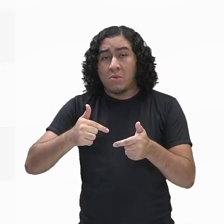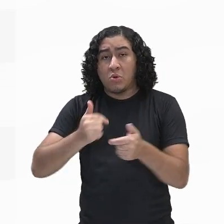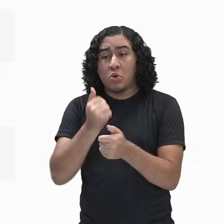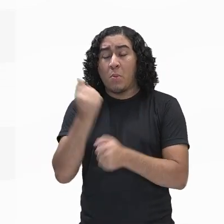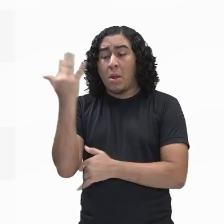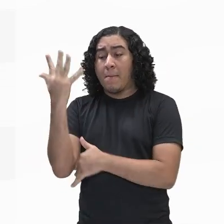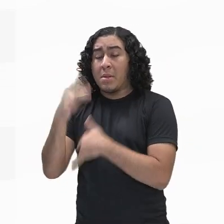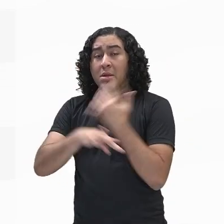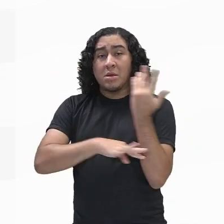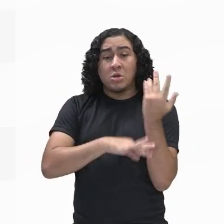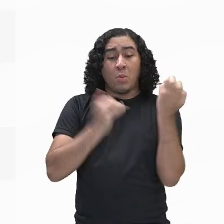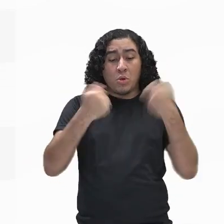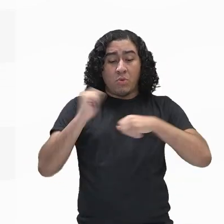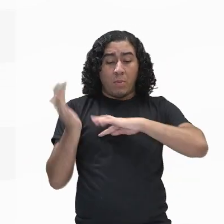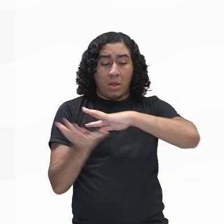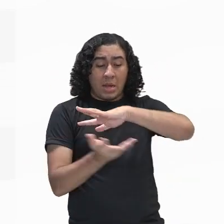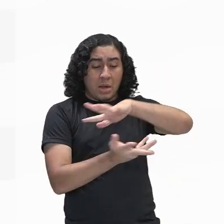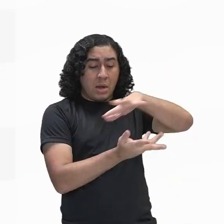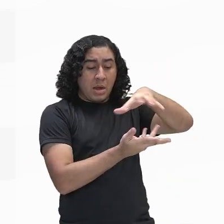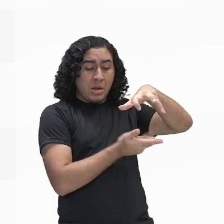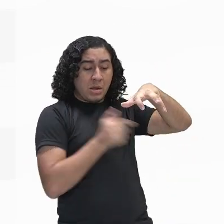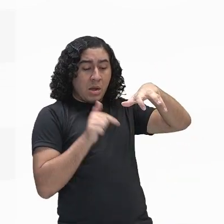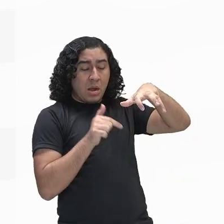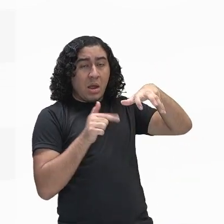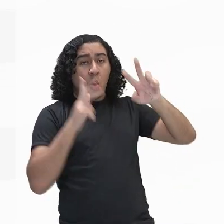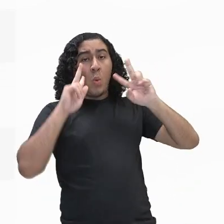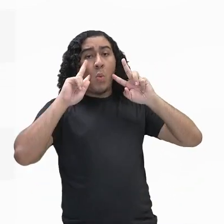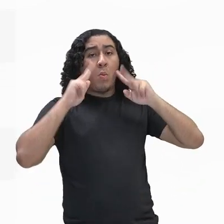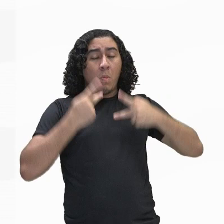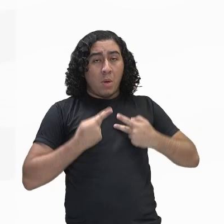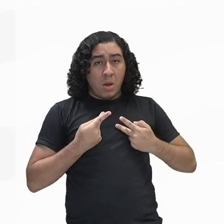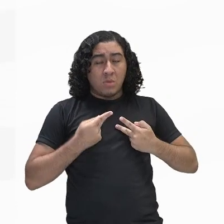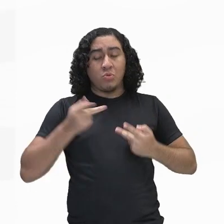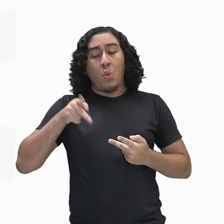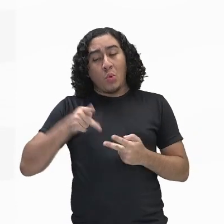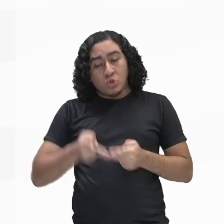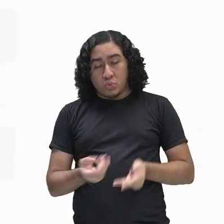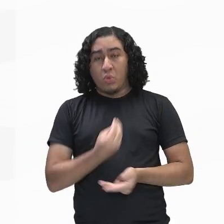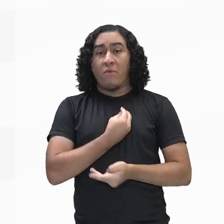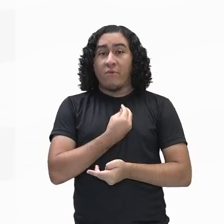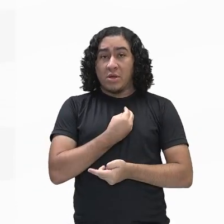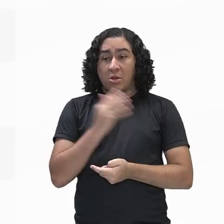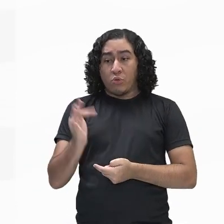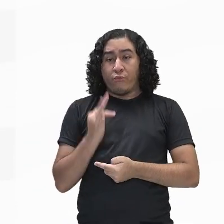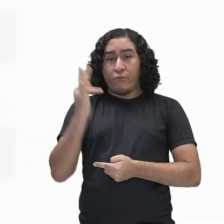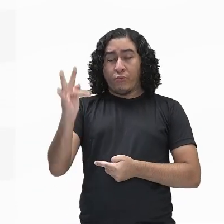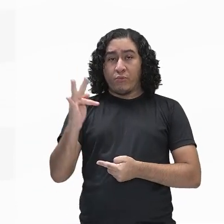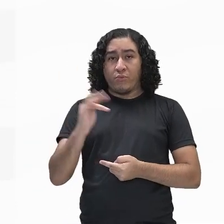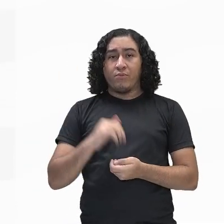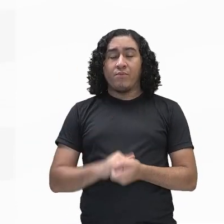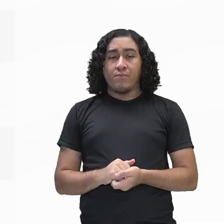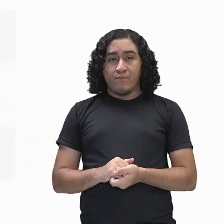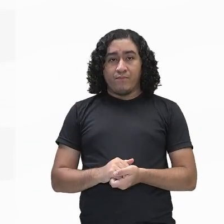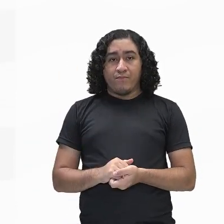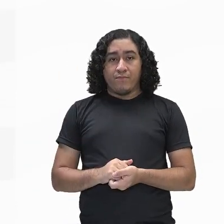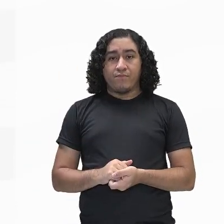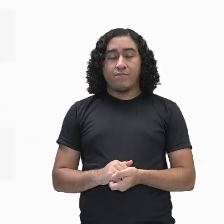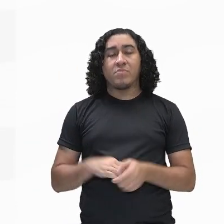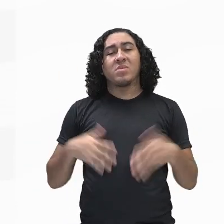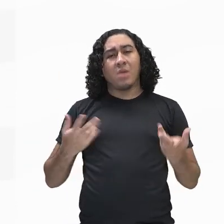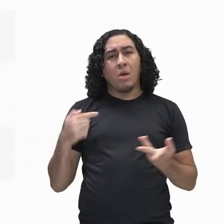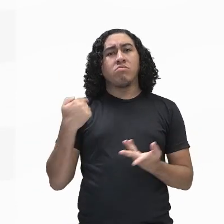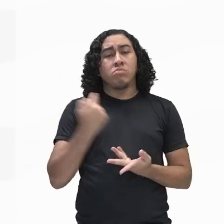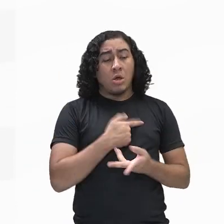que o planeta seja um local habitável nos próximos anos? Embora nós estejamos tratando sobre